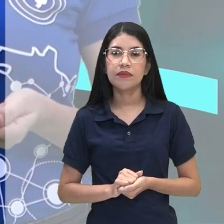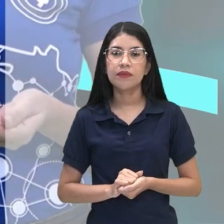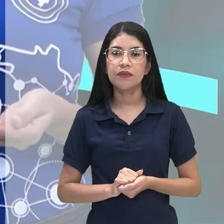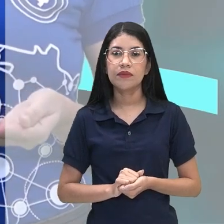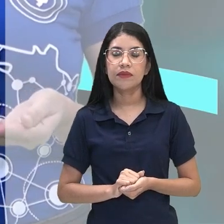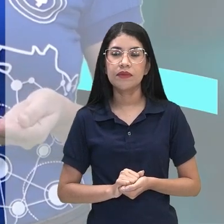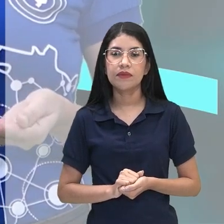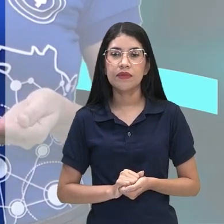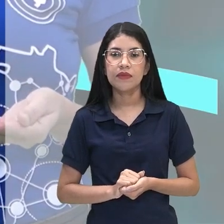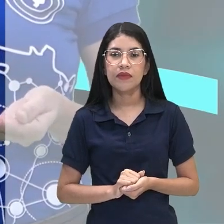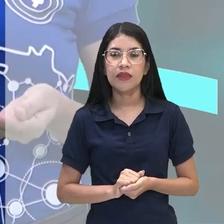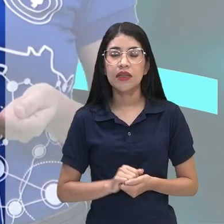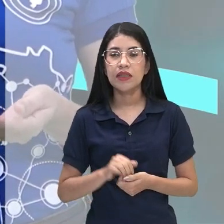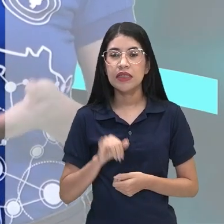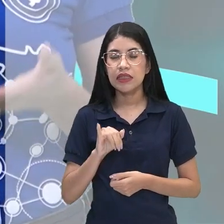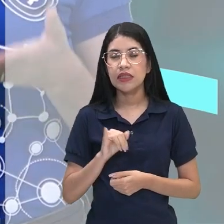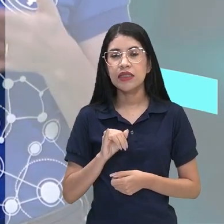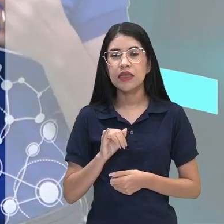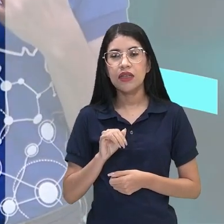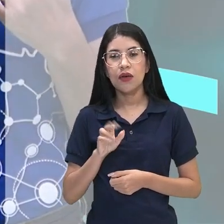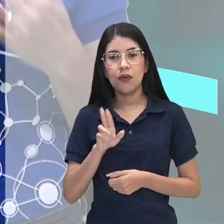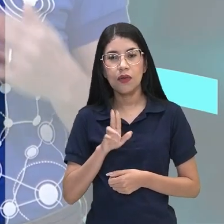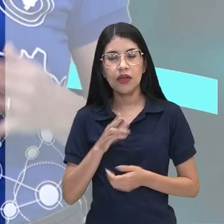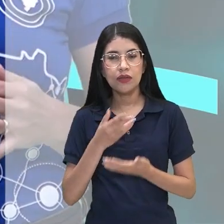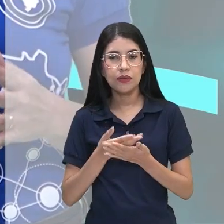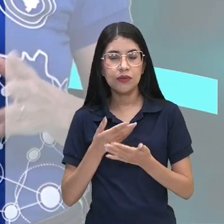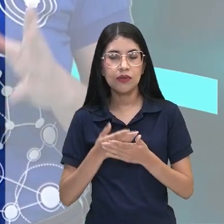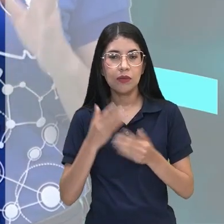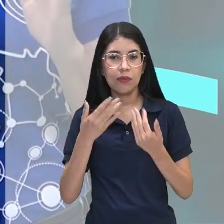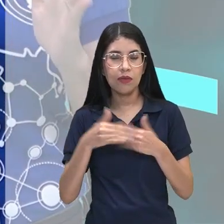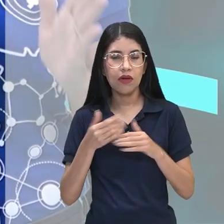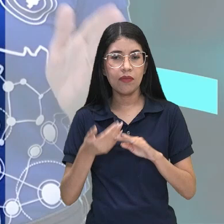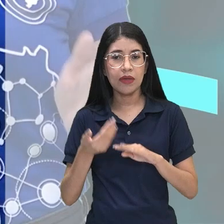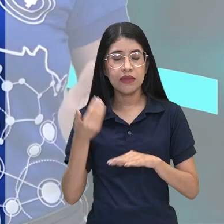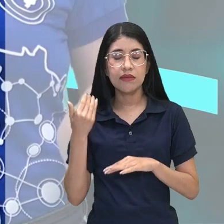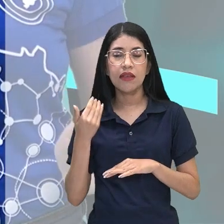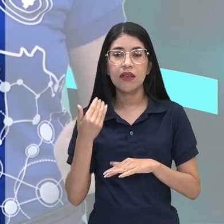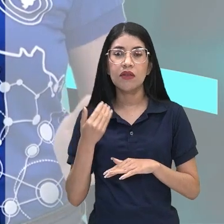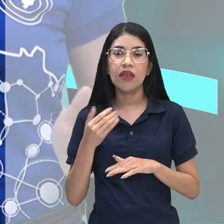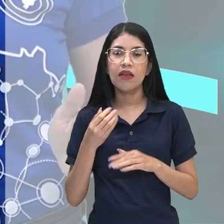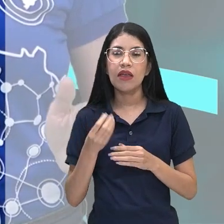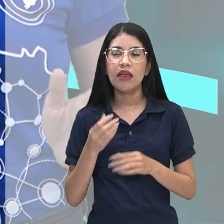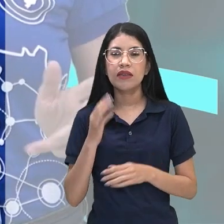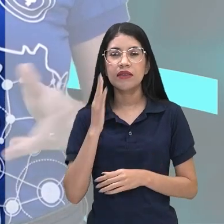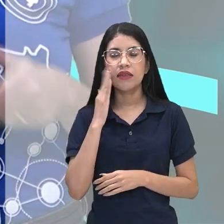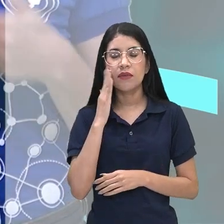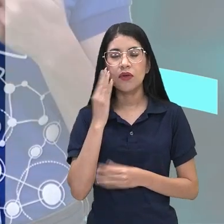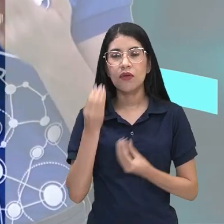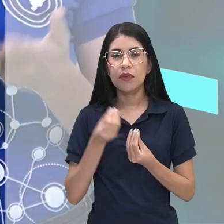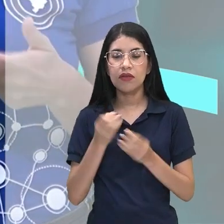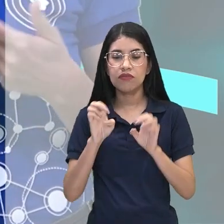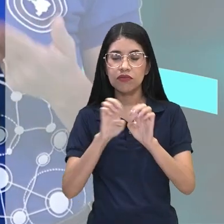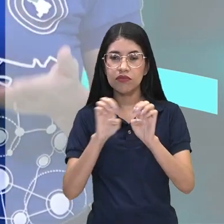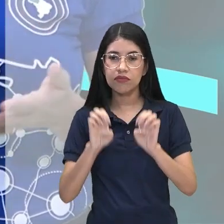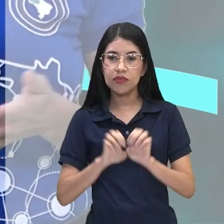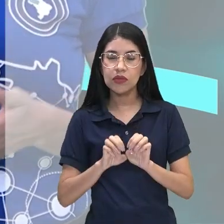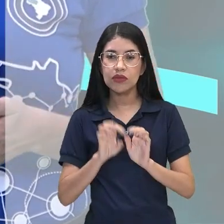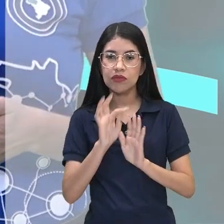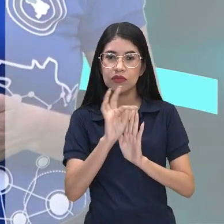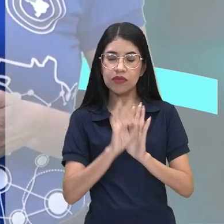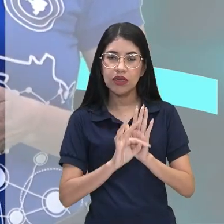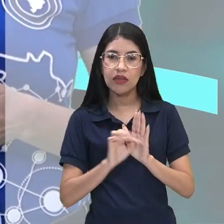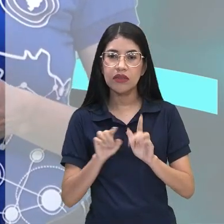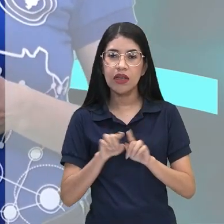uma prova das edições anteriores, você já vai se acostumando como é que é a estrutura do texto, o que mais ou menos eles